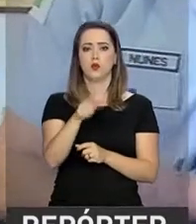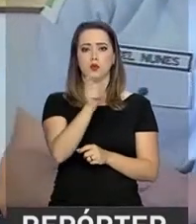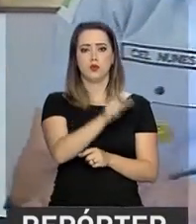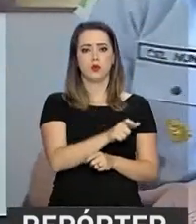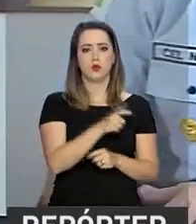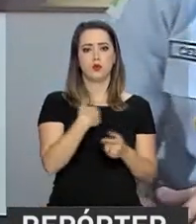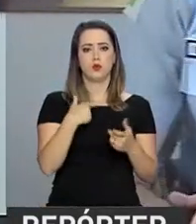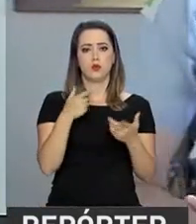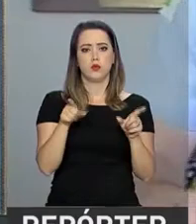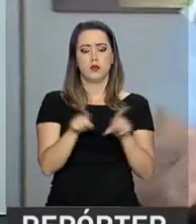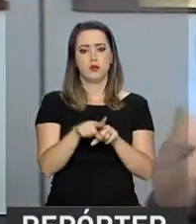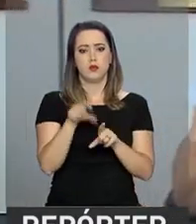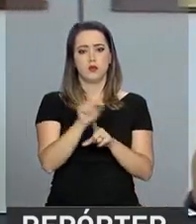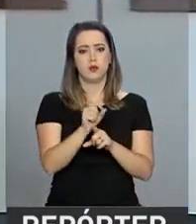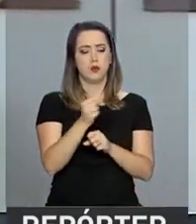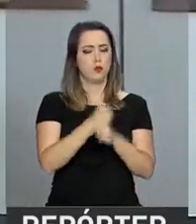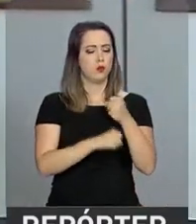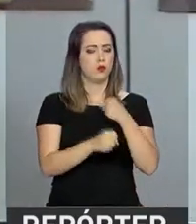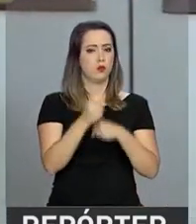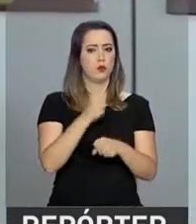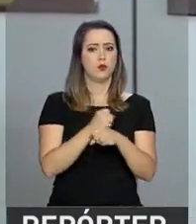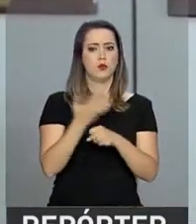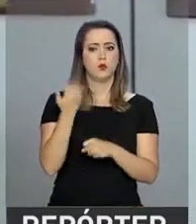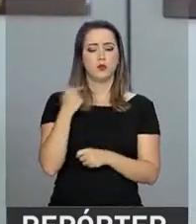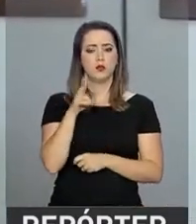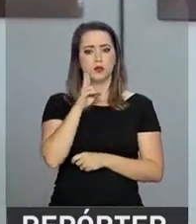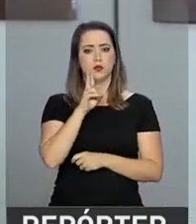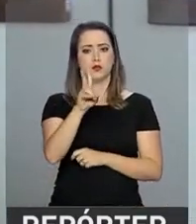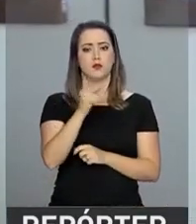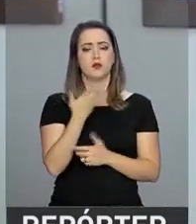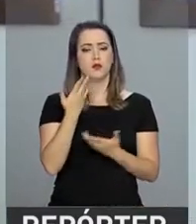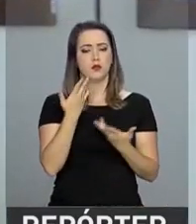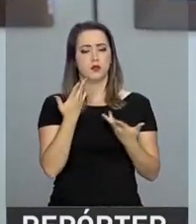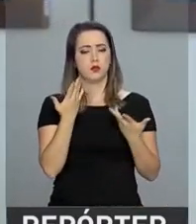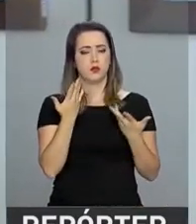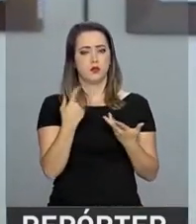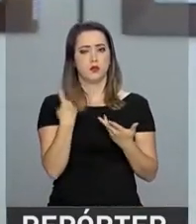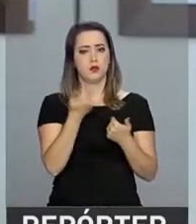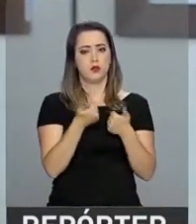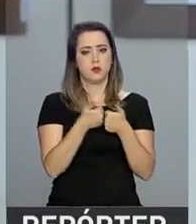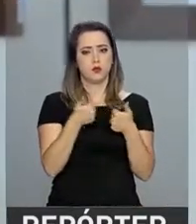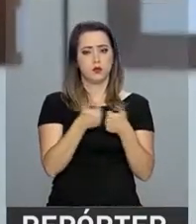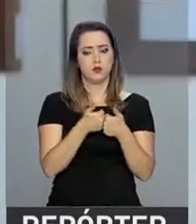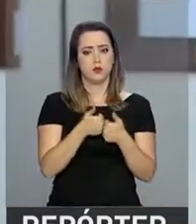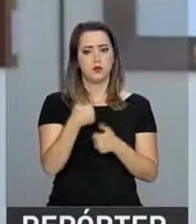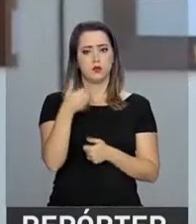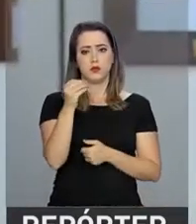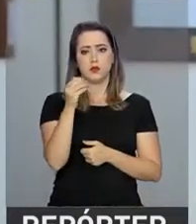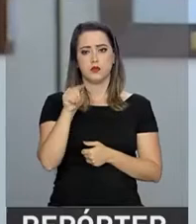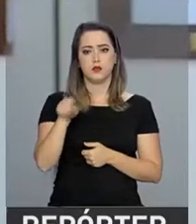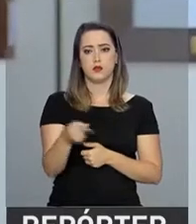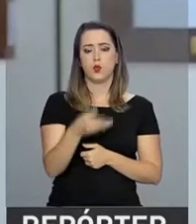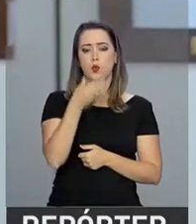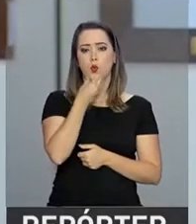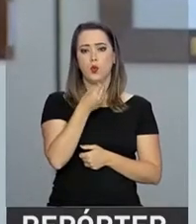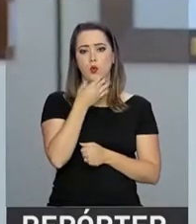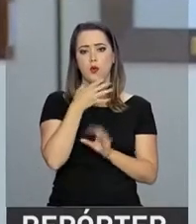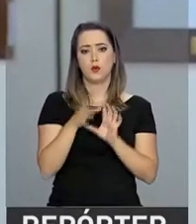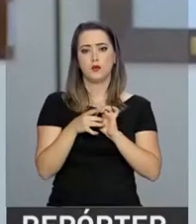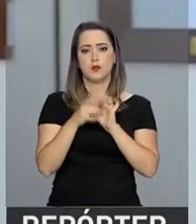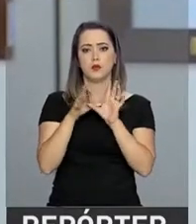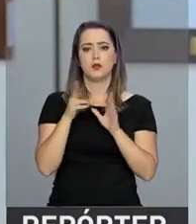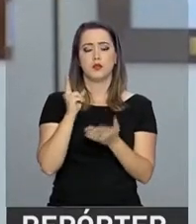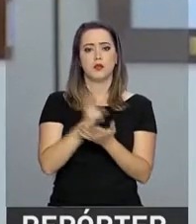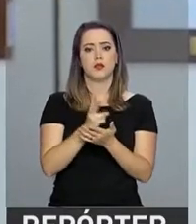bombeiros. O ano passado, como os senhores e senhoras podem ver na tela, nós nos aproximamos de 100 mil homens liberados ao mesmo tempo em